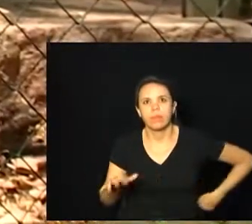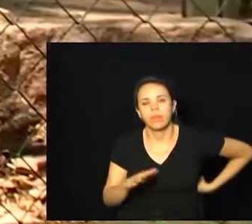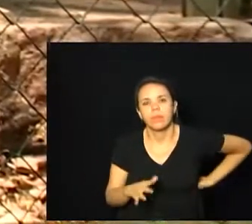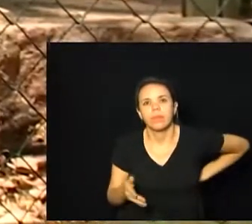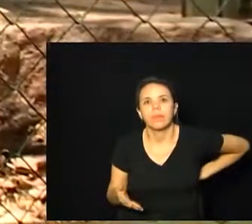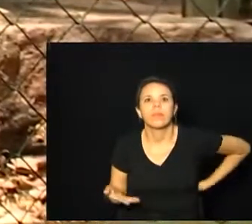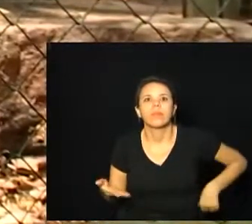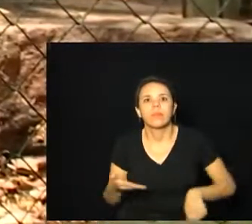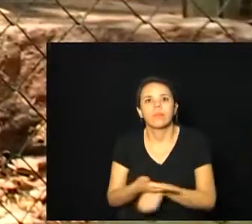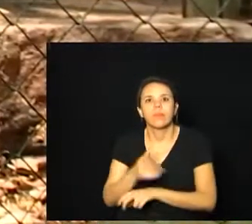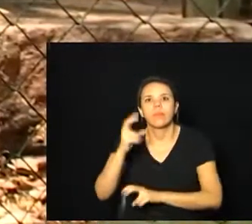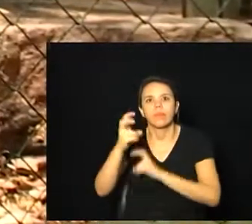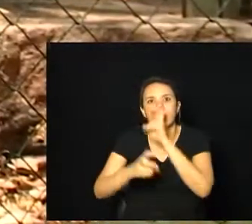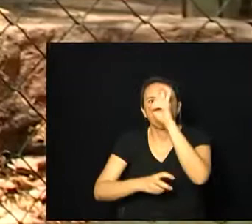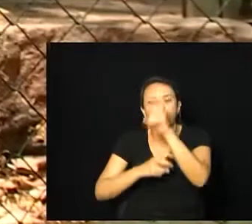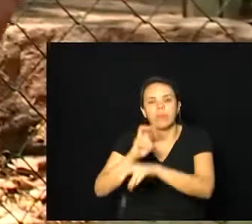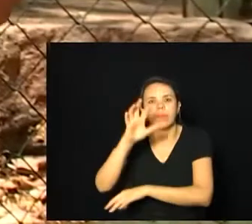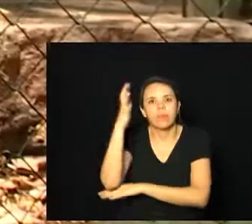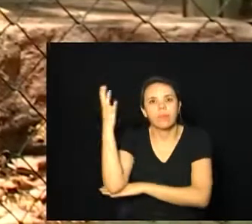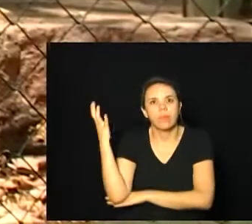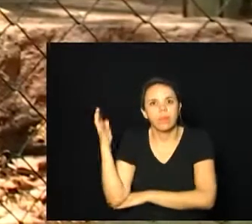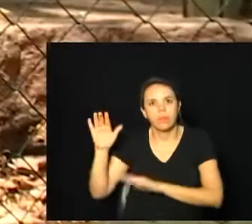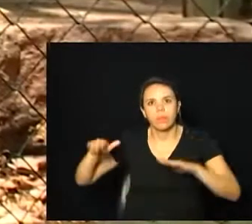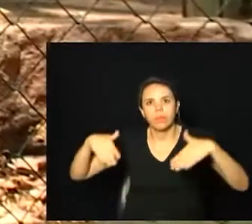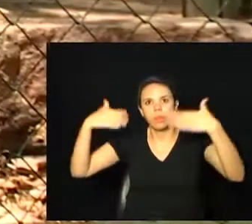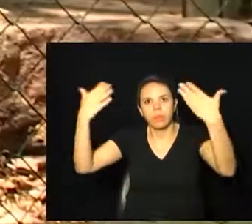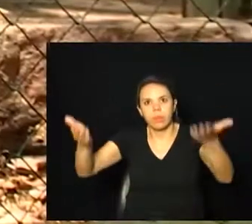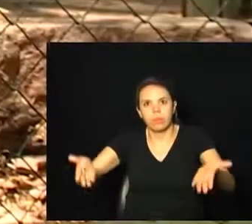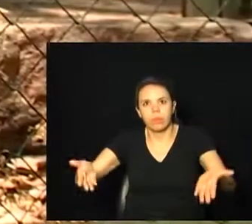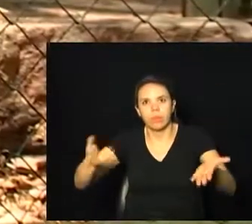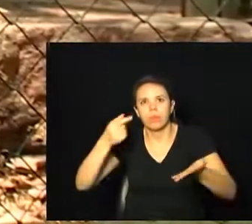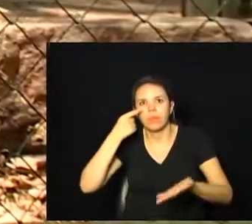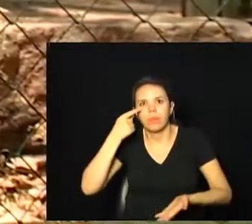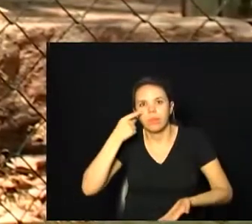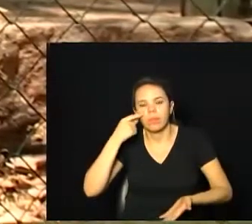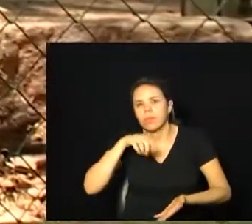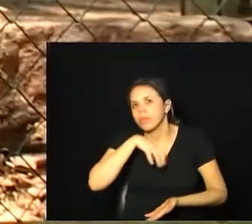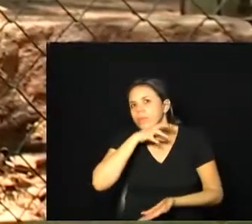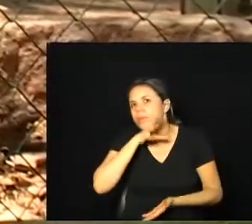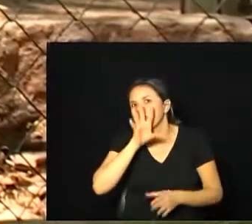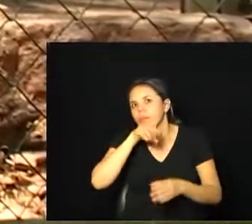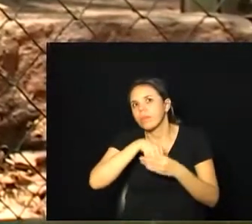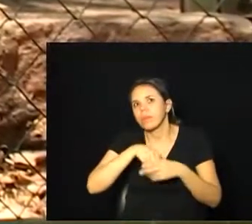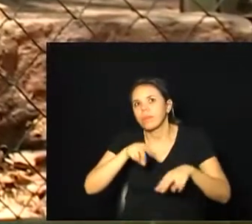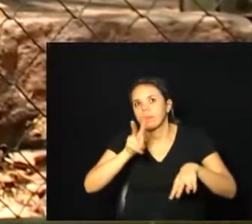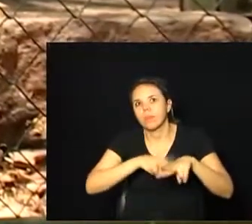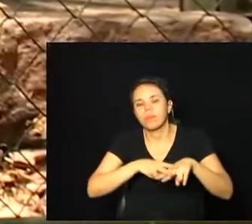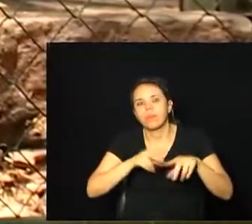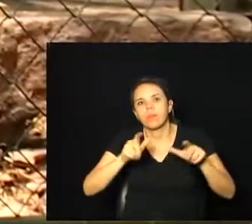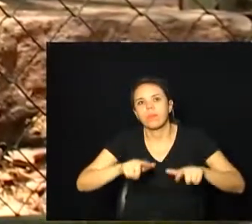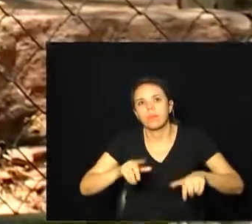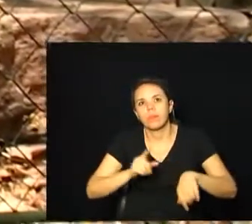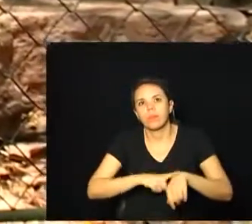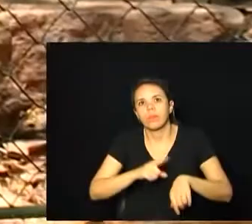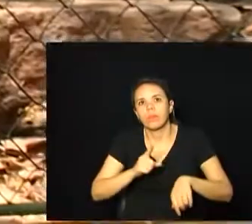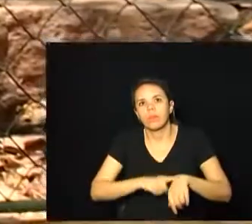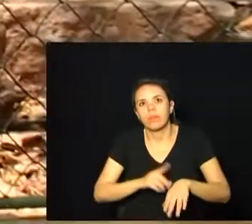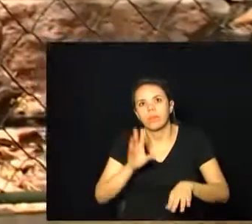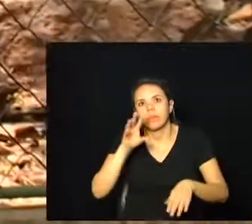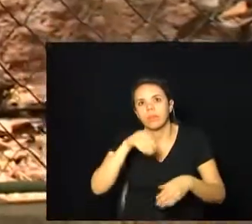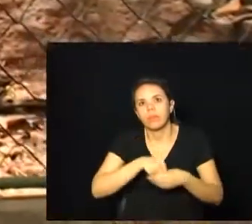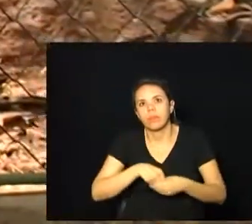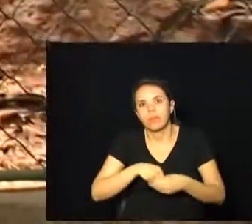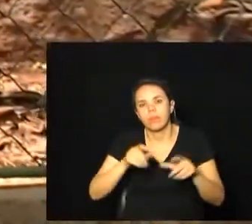venho visitar o Bosque do Jequitibás do lado de fora, vendo os animais dentro dos recintos. Nesse momento, eu estou dentro